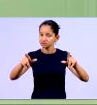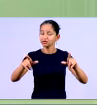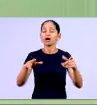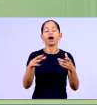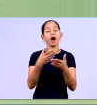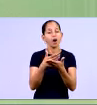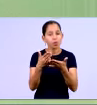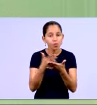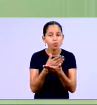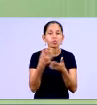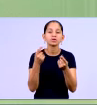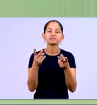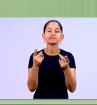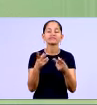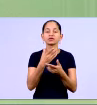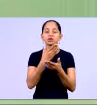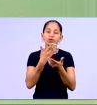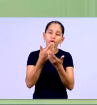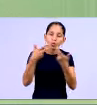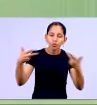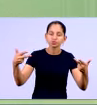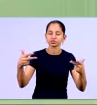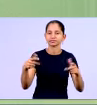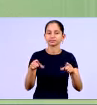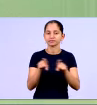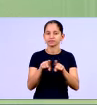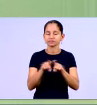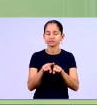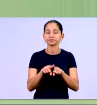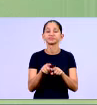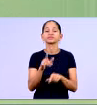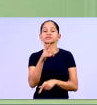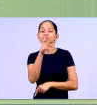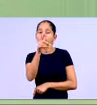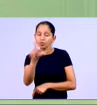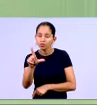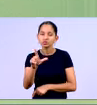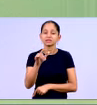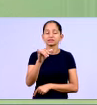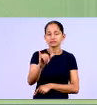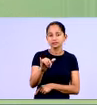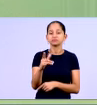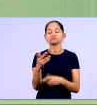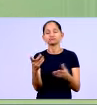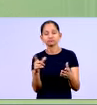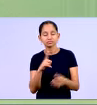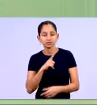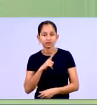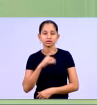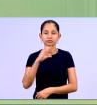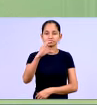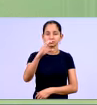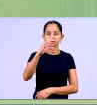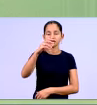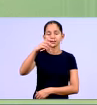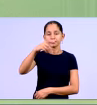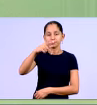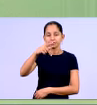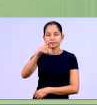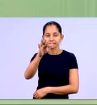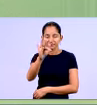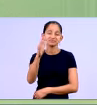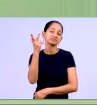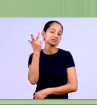de consumo. Ainda as que tenham participação no capital de pessoa física, que é inscrita como